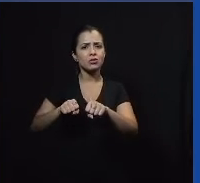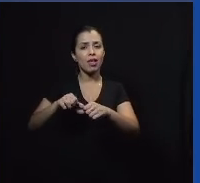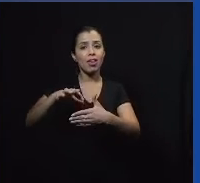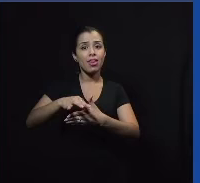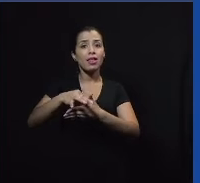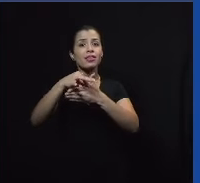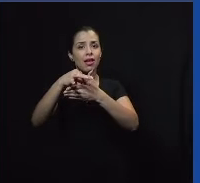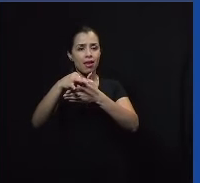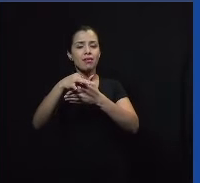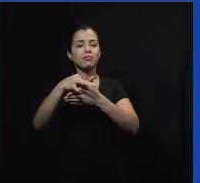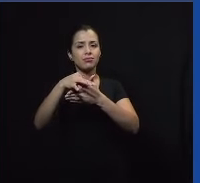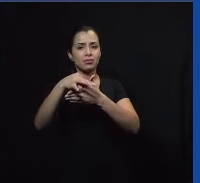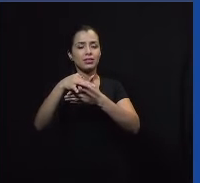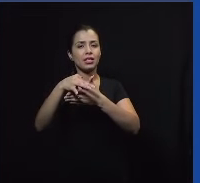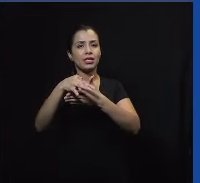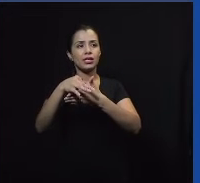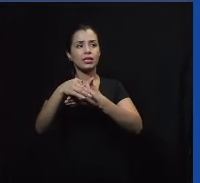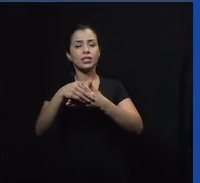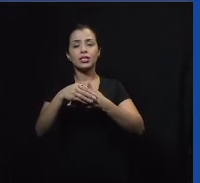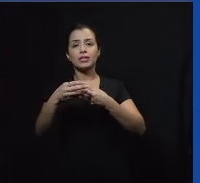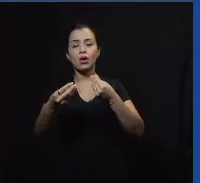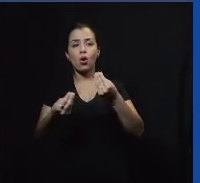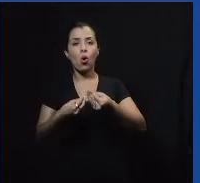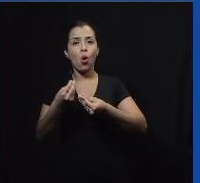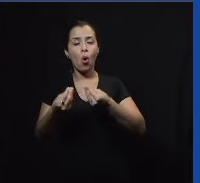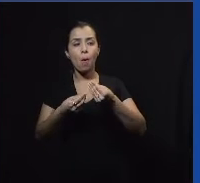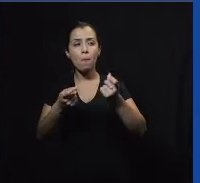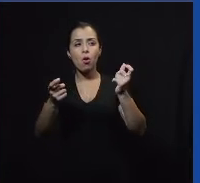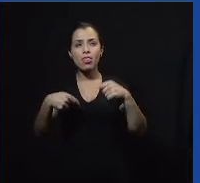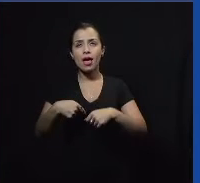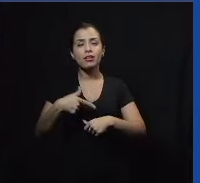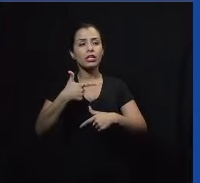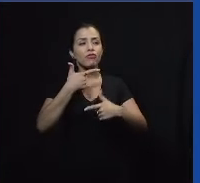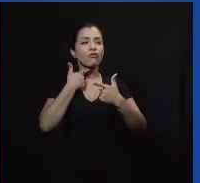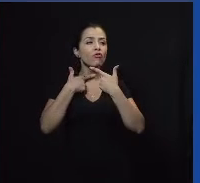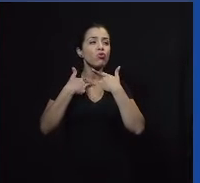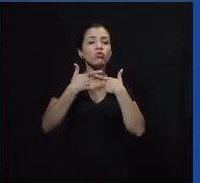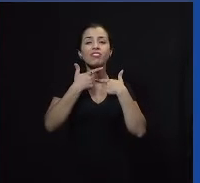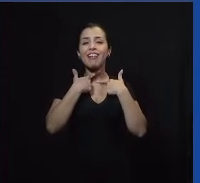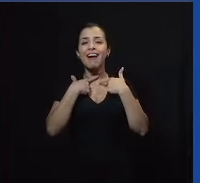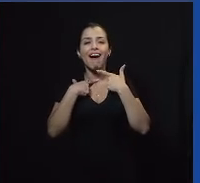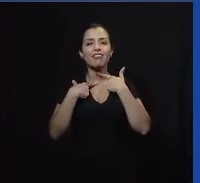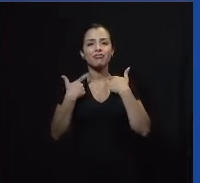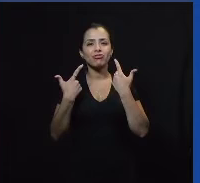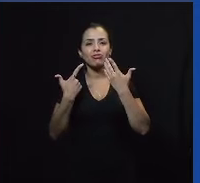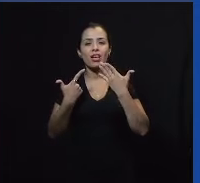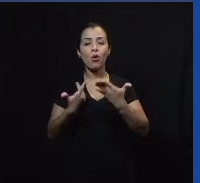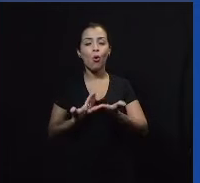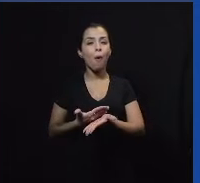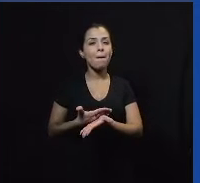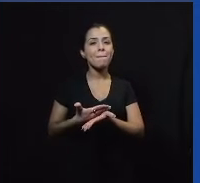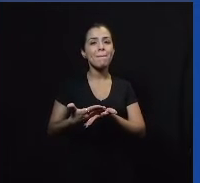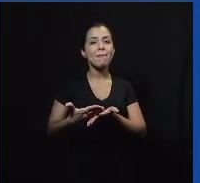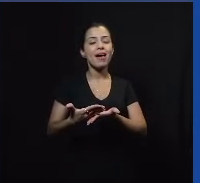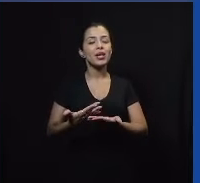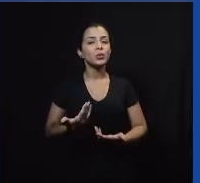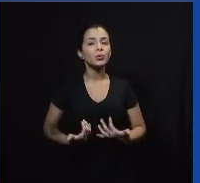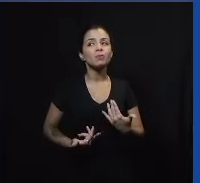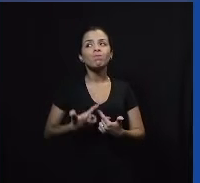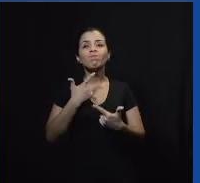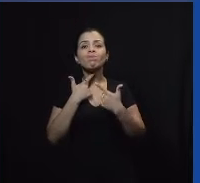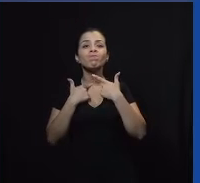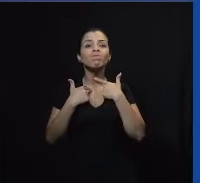que faz nascer o desejo de um jovem e né, para começar a atuar e se tornar um